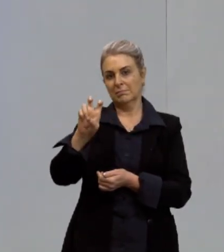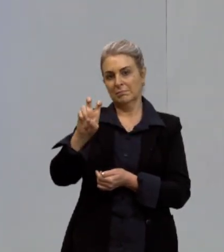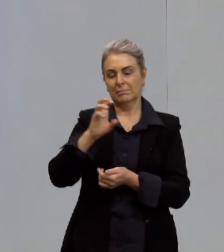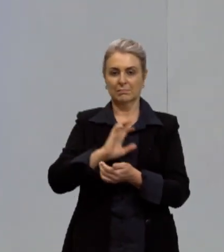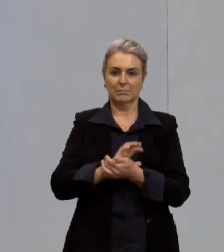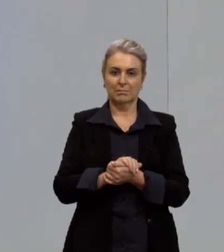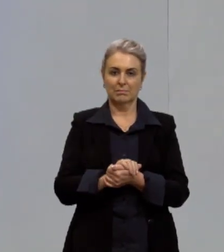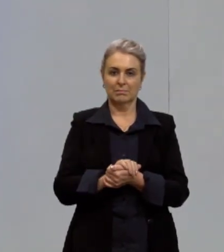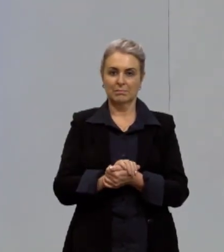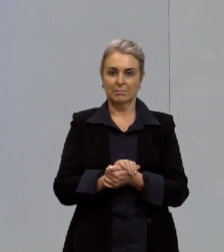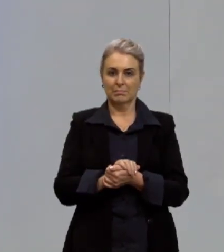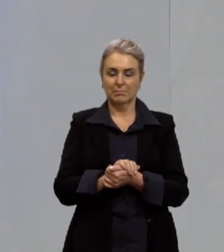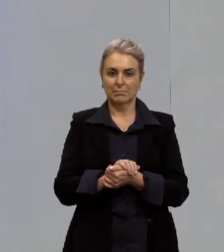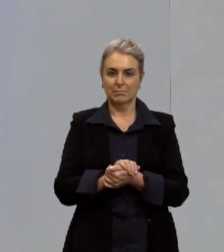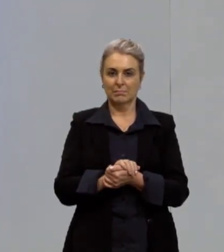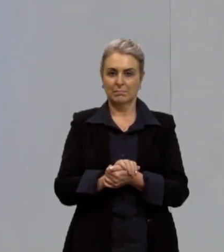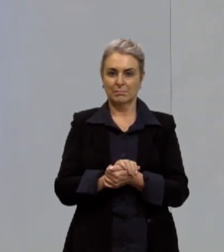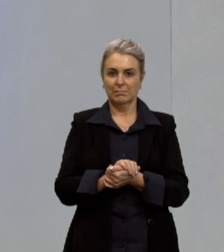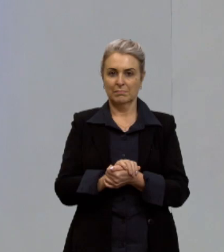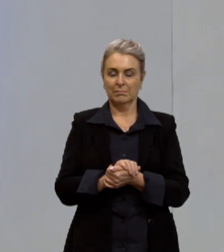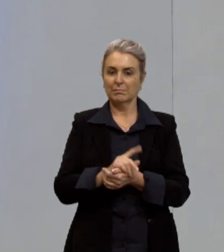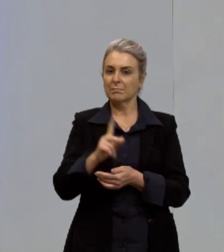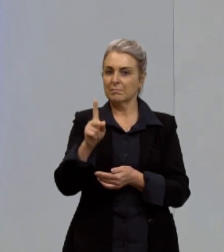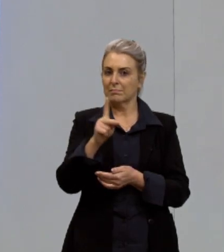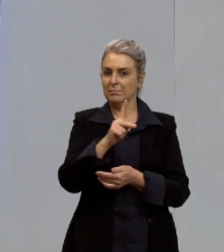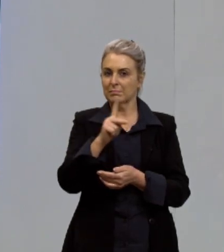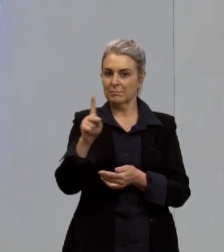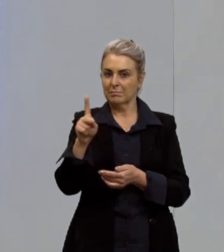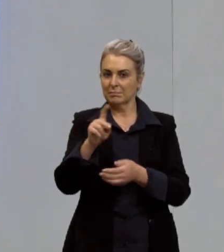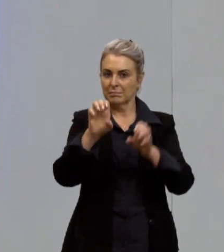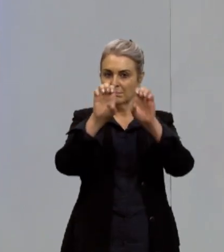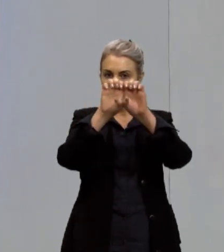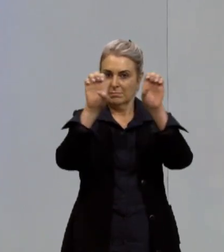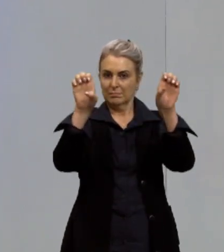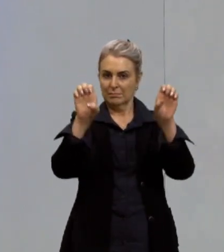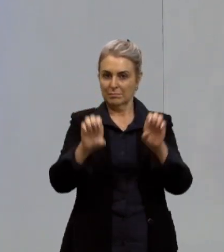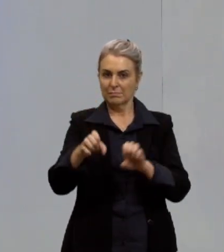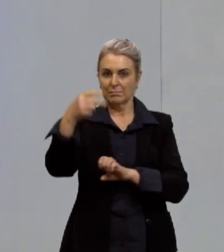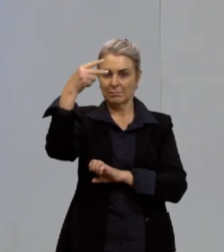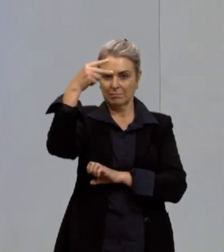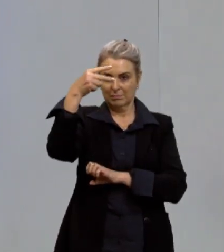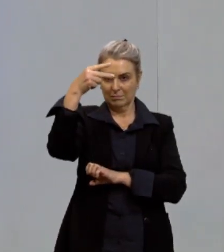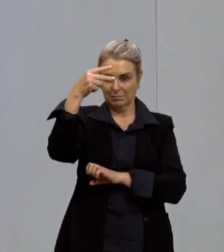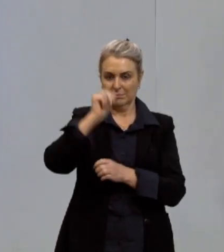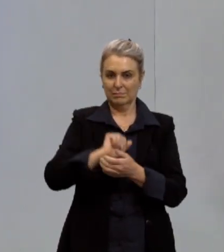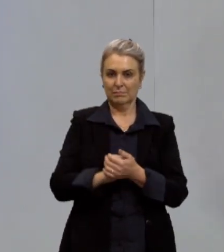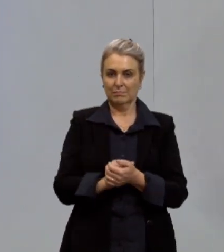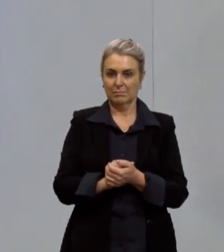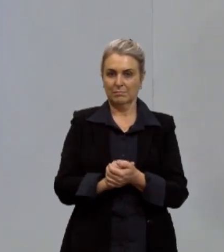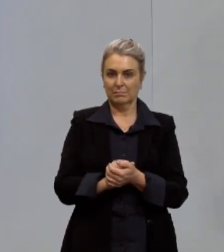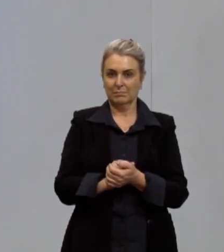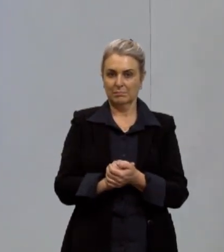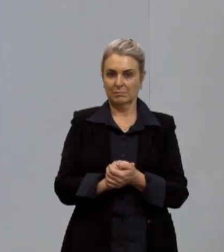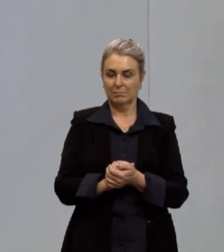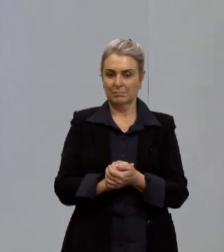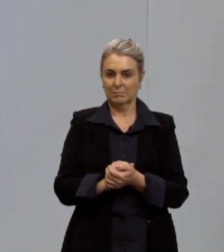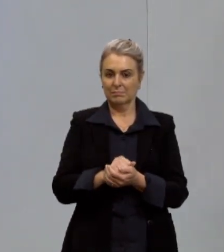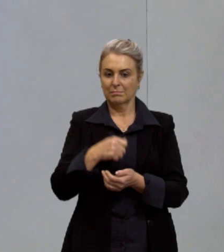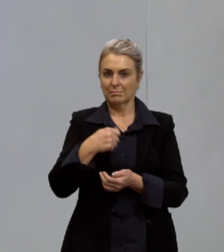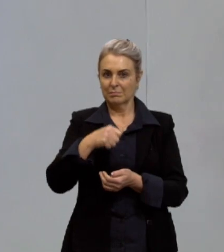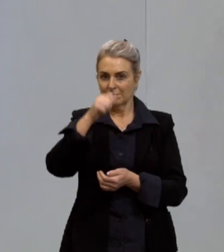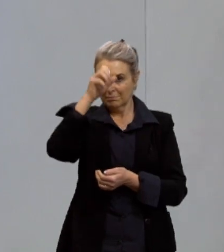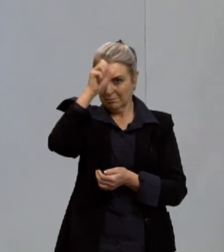Certo? Vejam que eu estou trabalhando com a equação do segundo grau e o que que eu preciso que vocês saibam? Lá